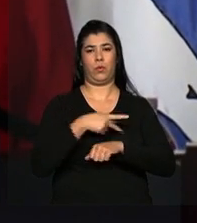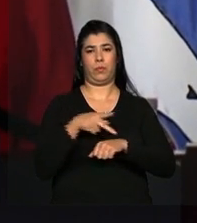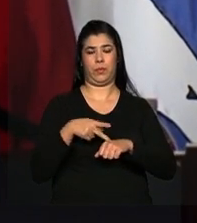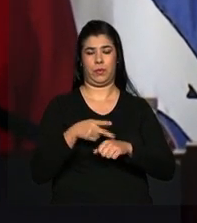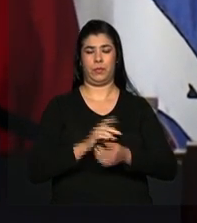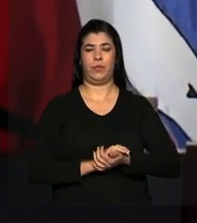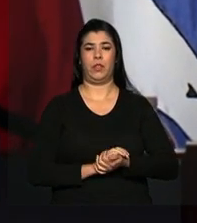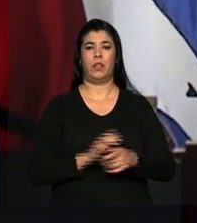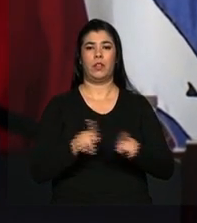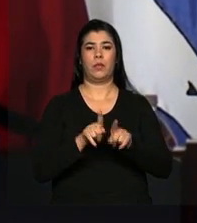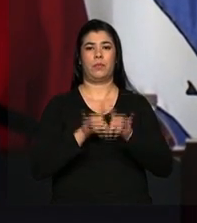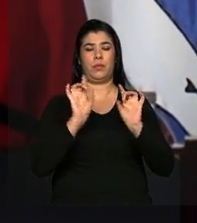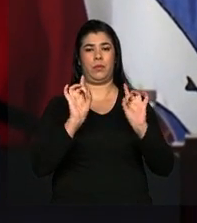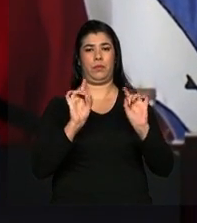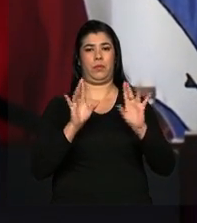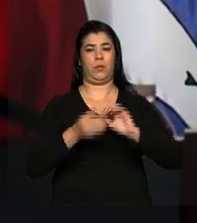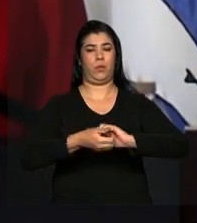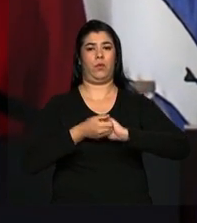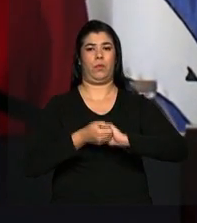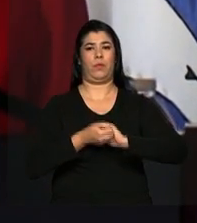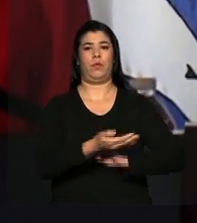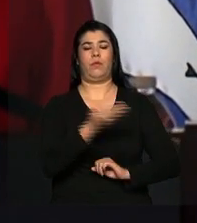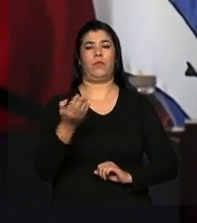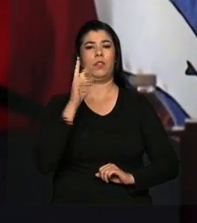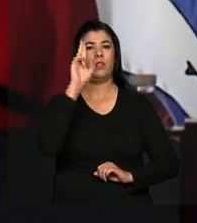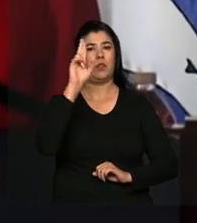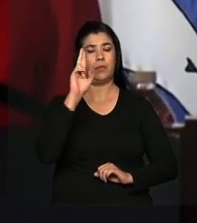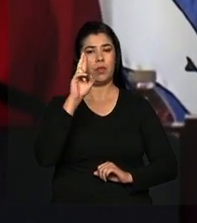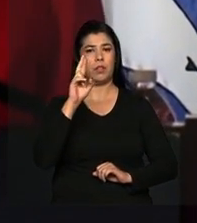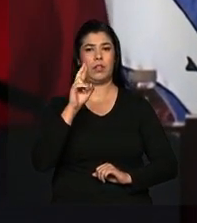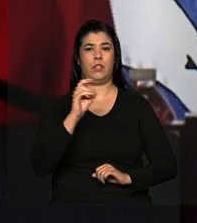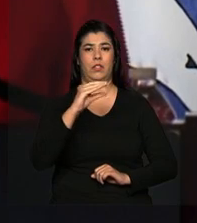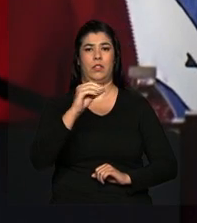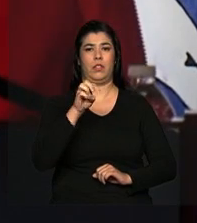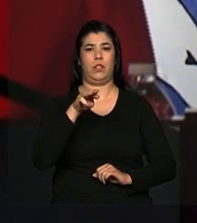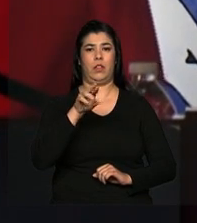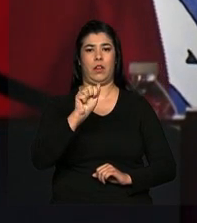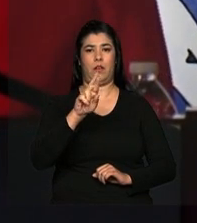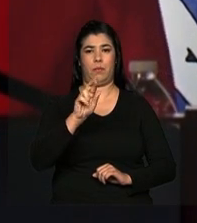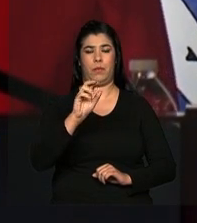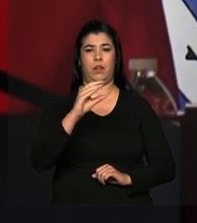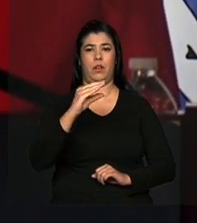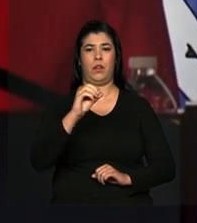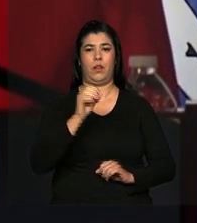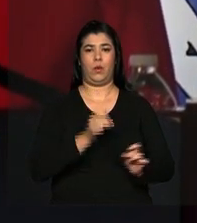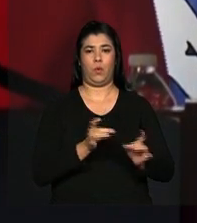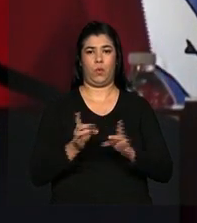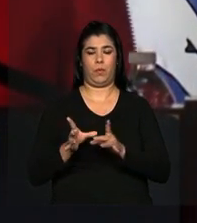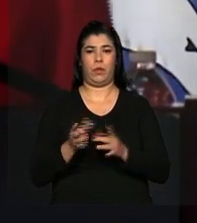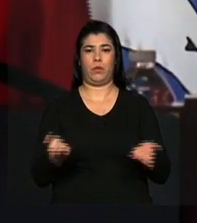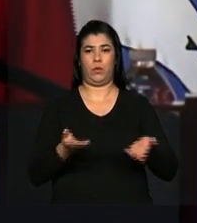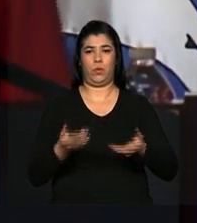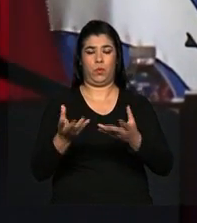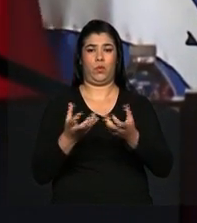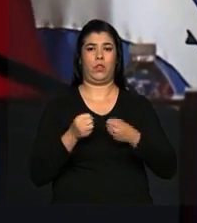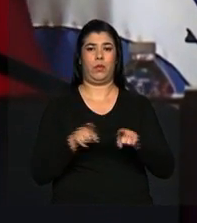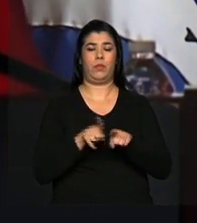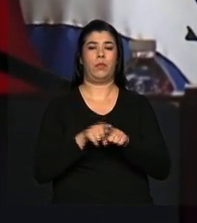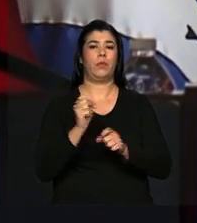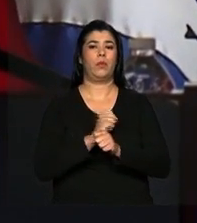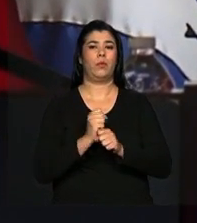aos integrantes da Câmara de Comércio Brasil-Estados Unidos, a AmCham, que nos recebe aqui hoje e que,